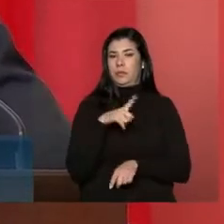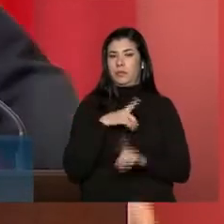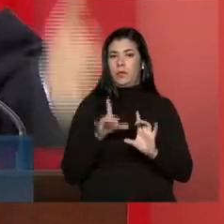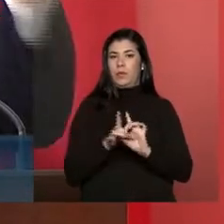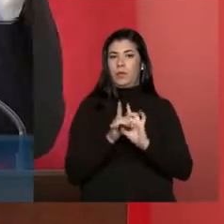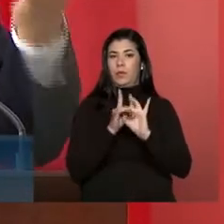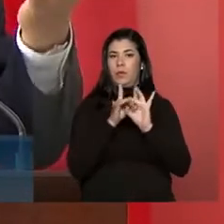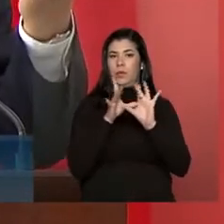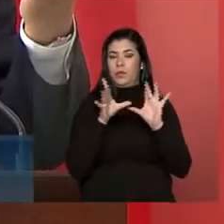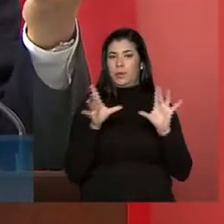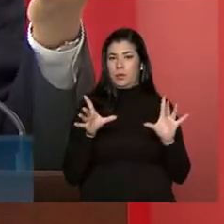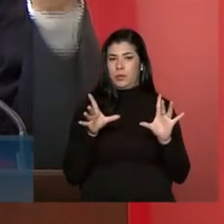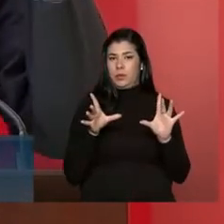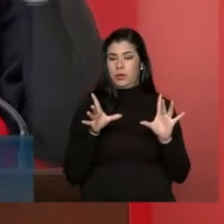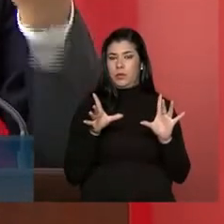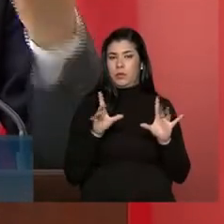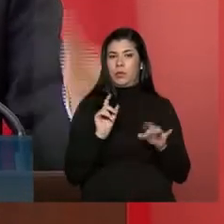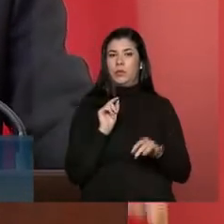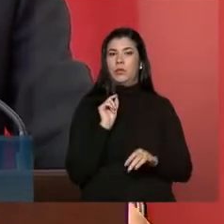a